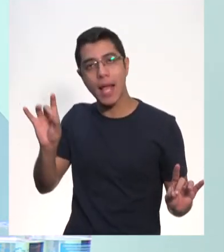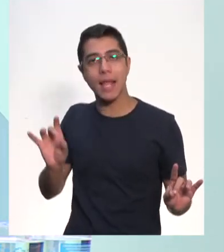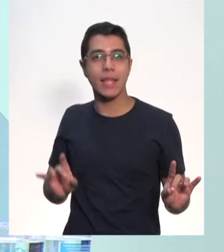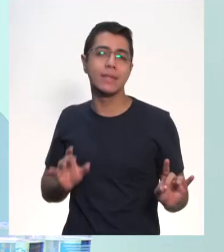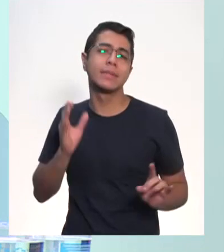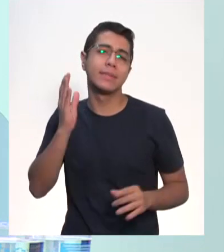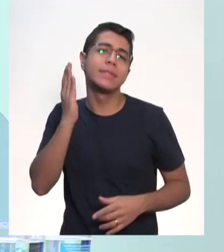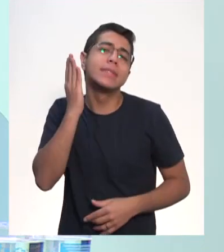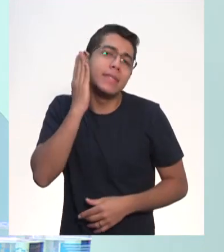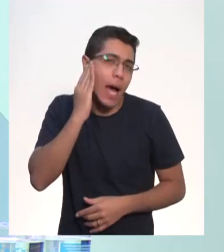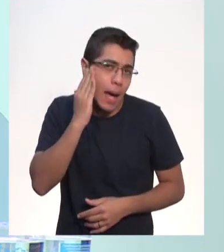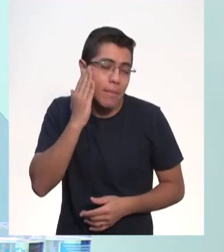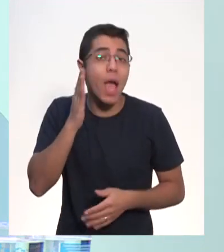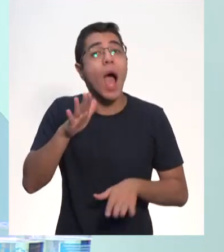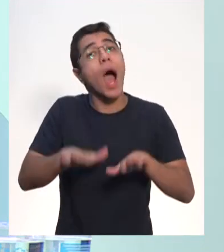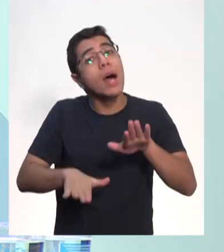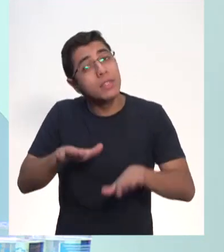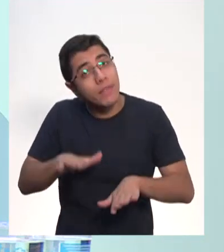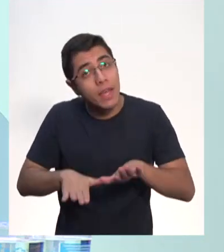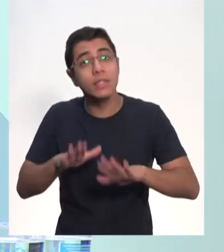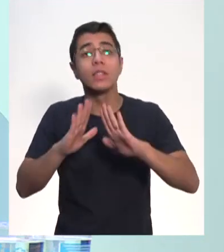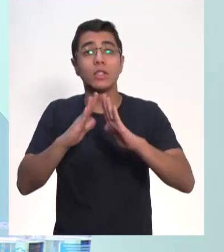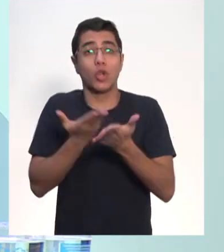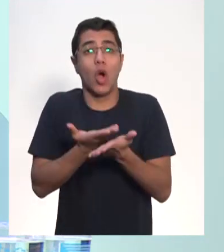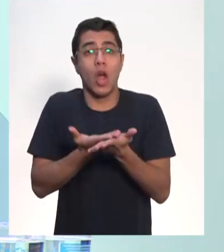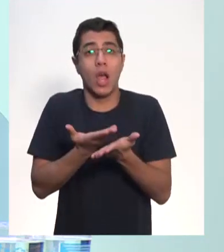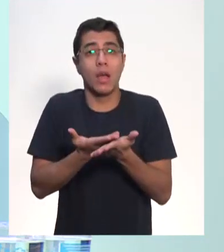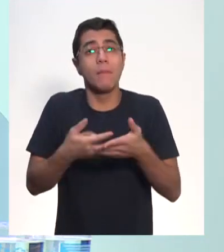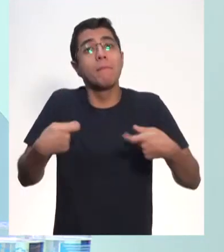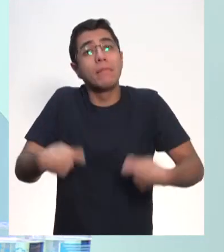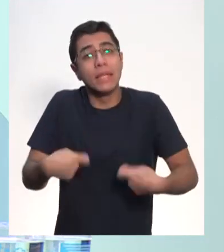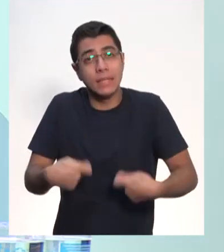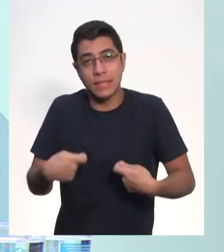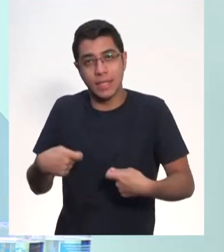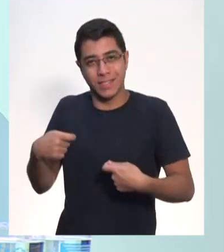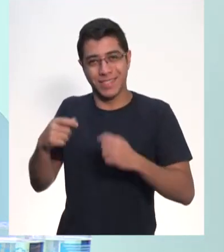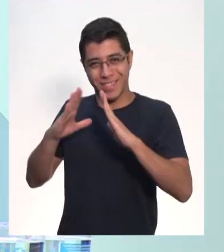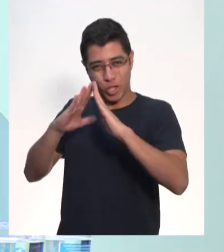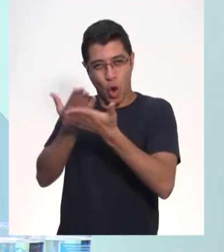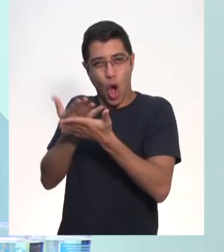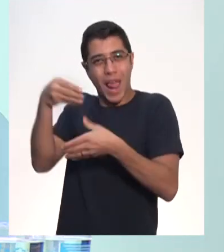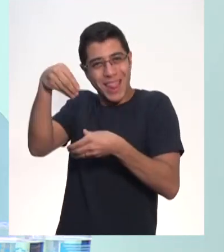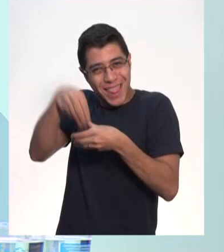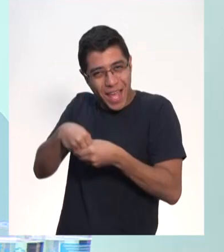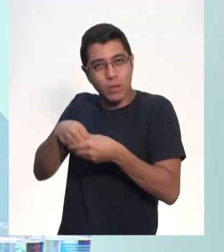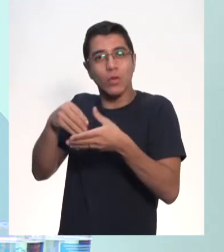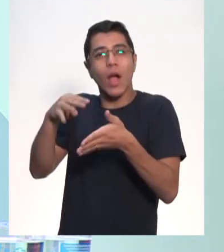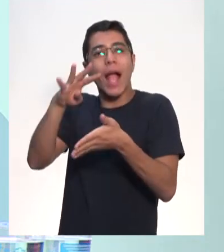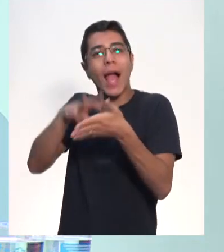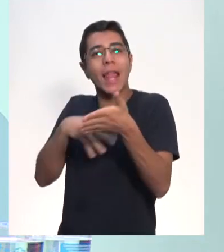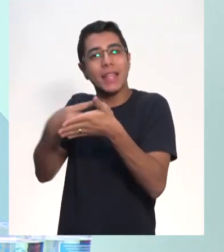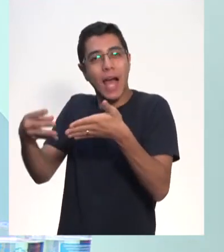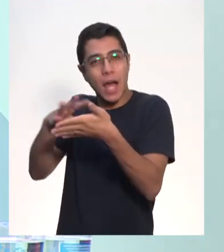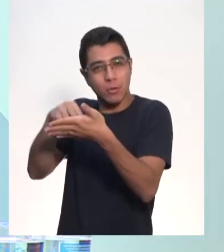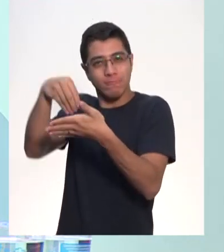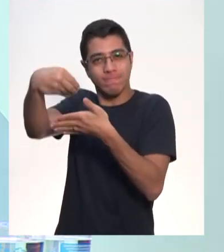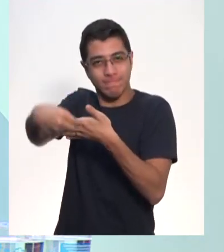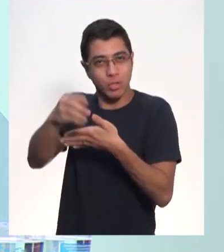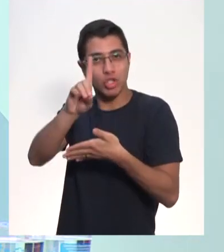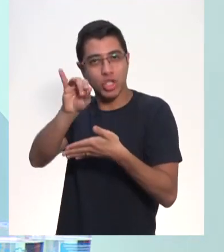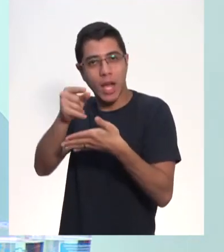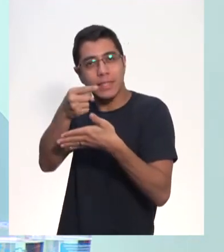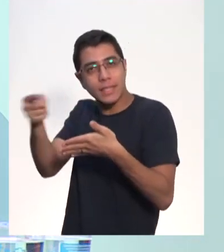o seu cronograma, o seu próprio calendário, atendendo algumas especificidades da unidade